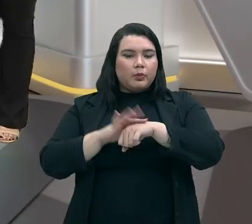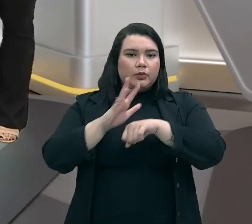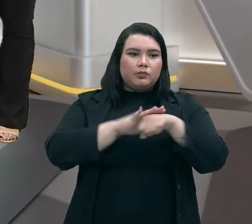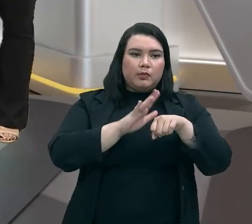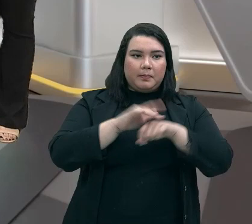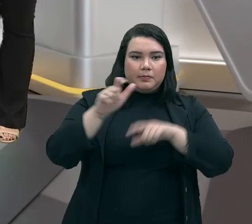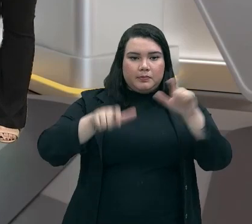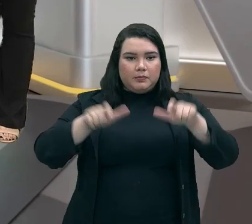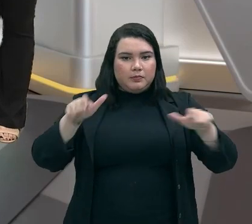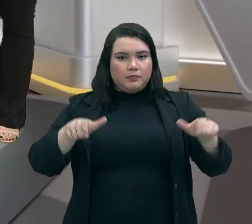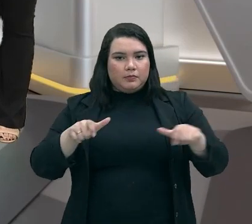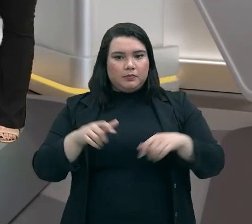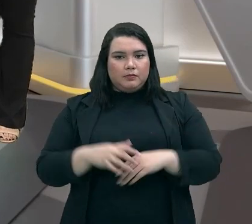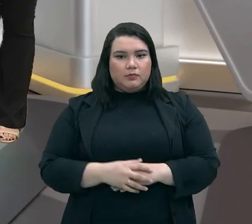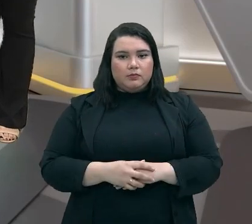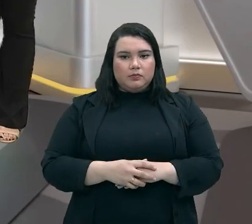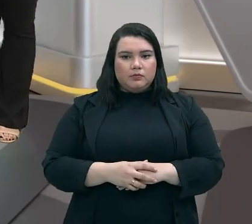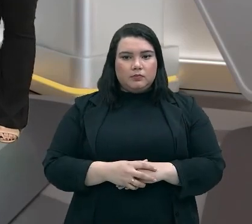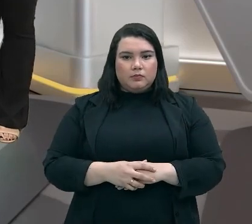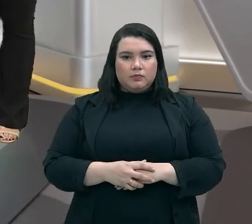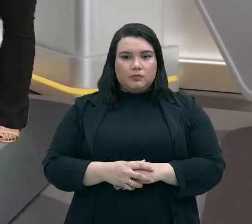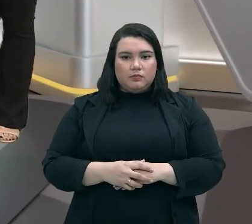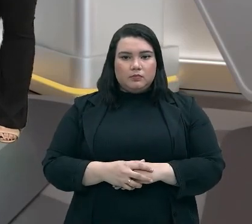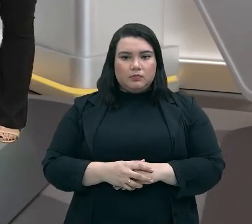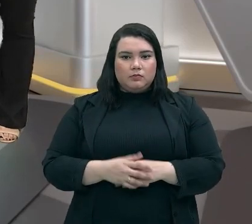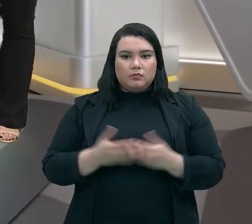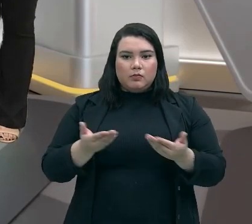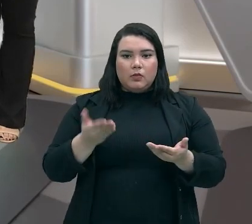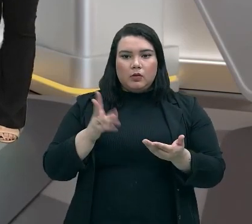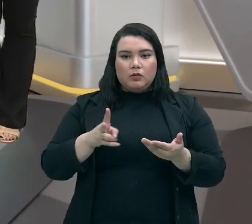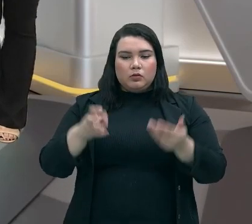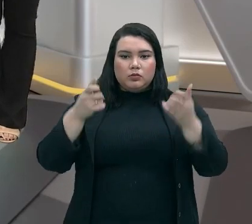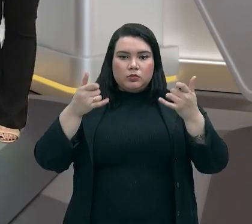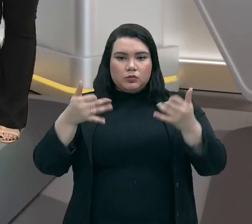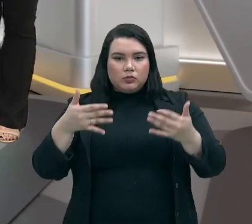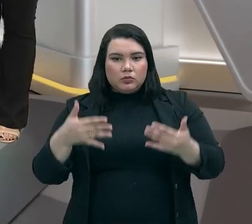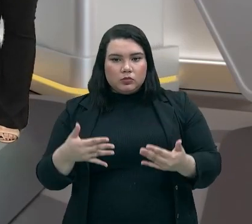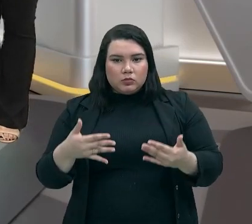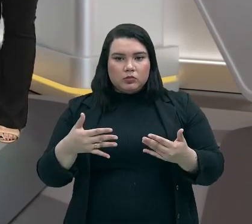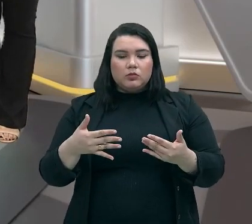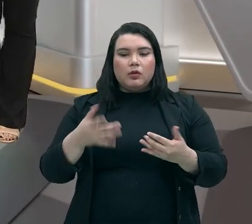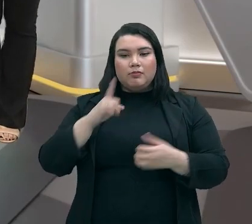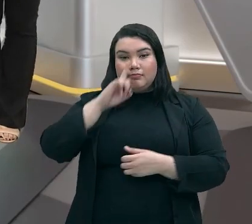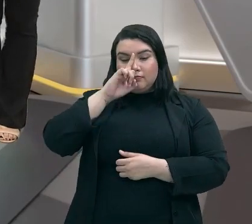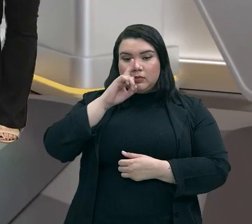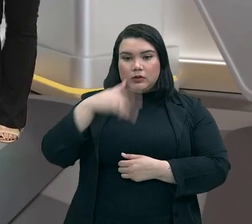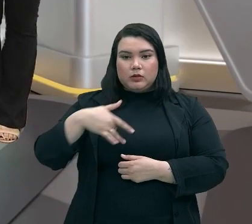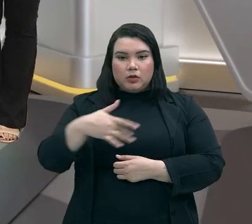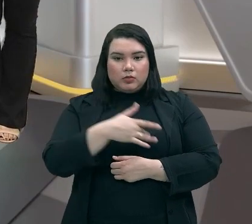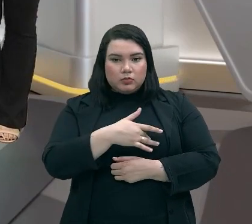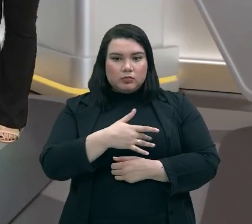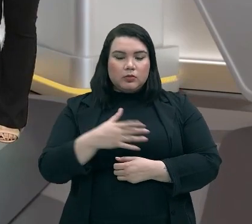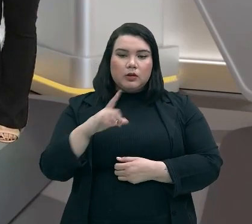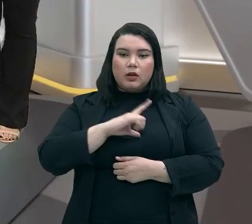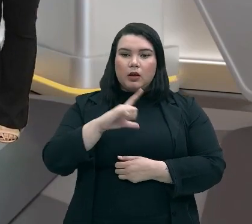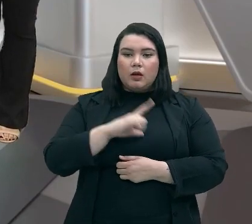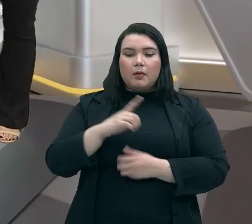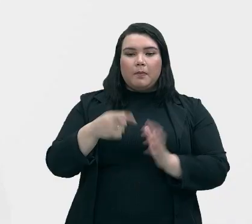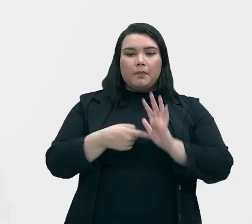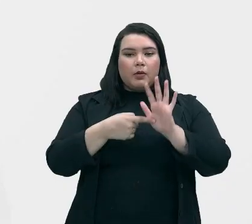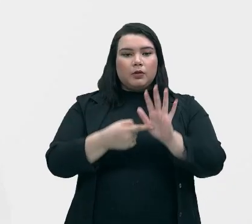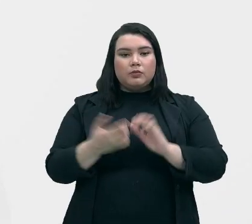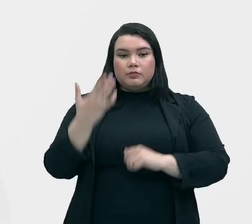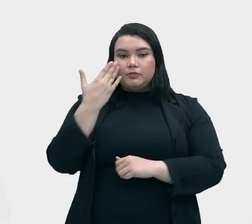nas pessoas. E continuando aí falando sobre os riscos à saúde, nós temos aí essa